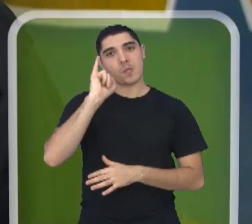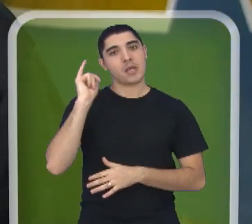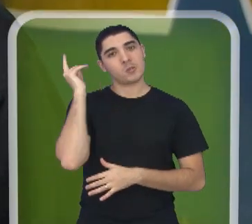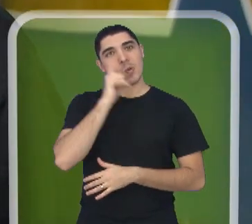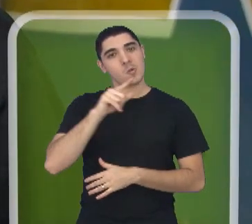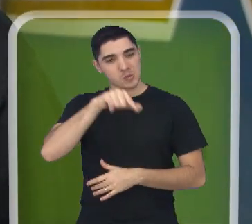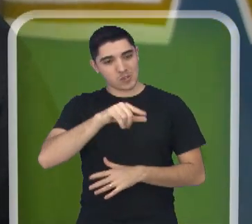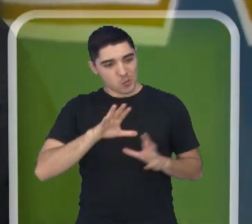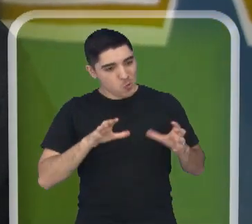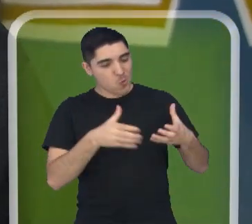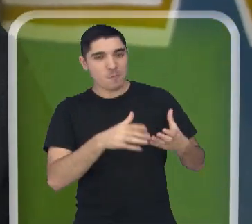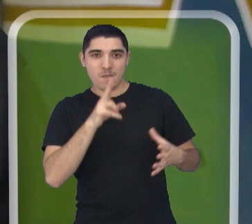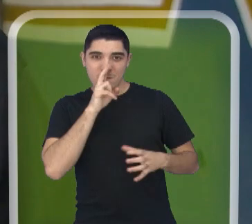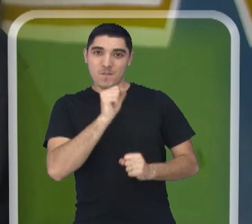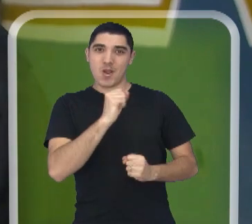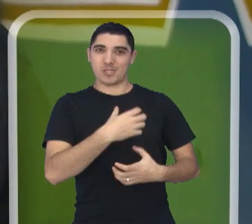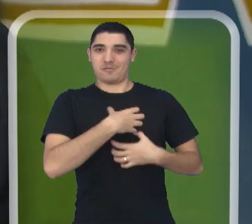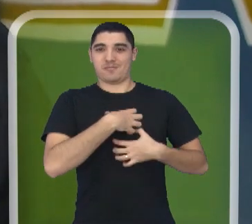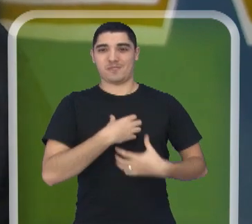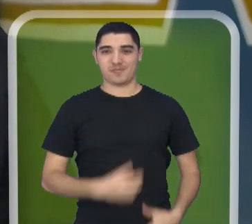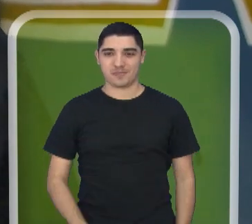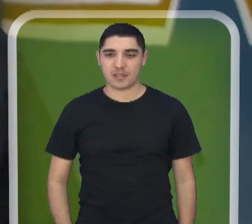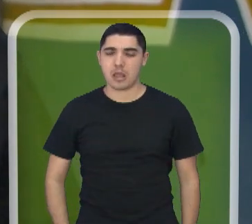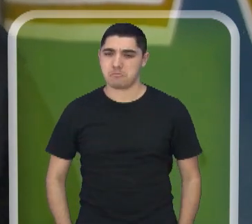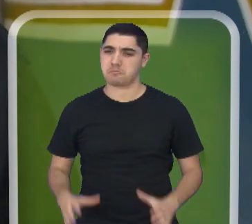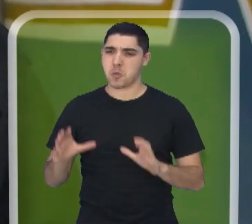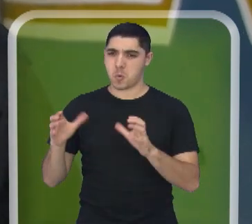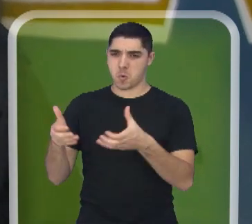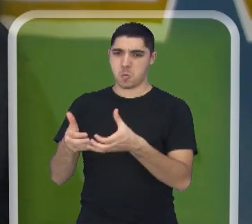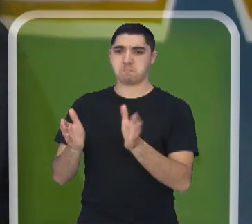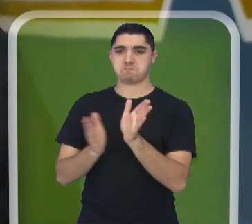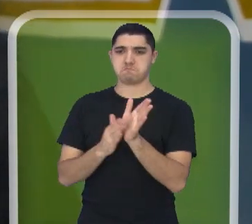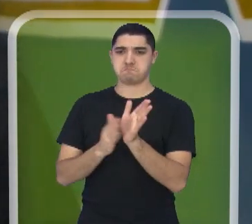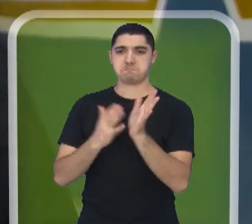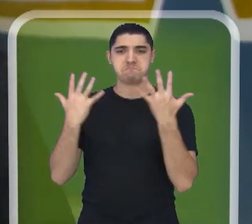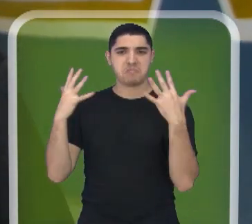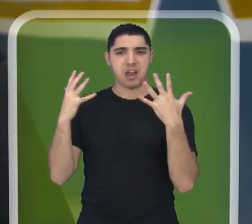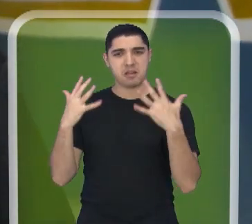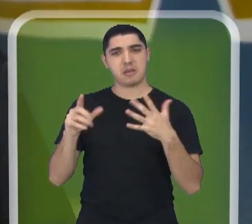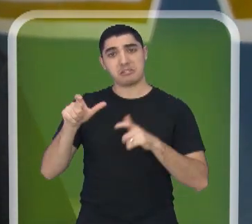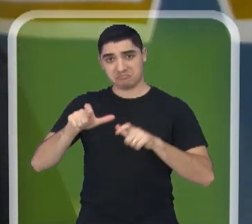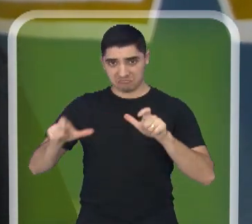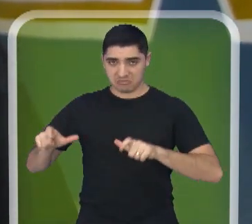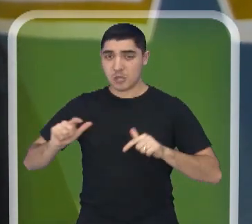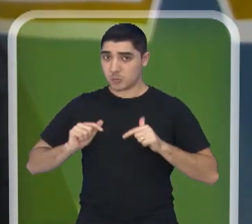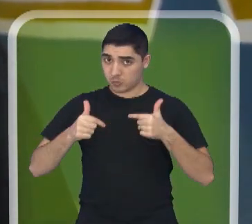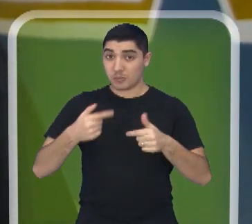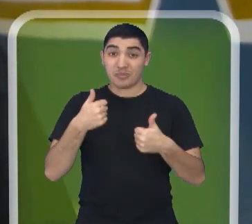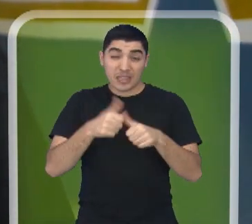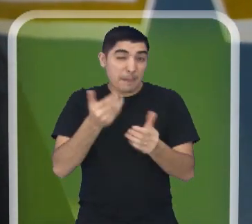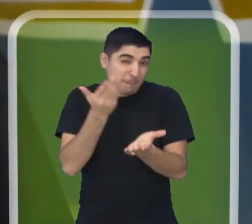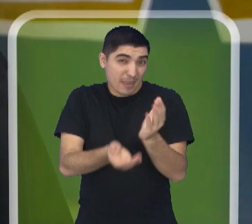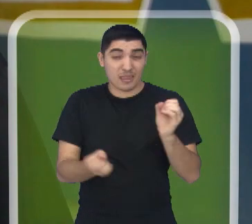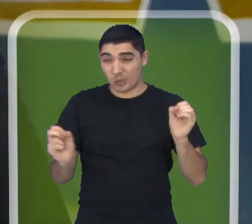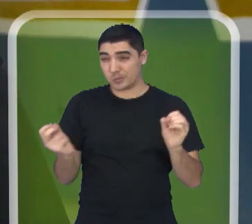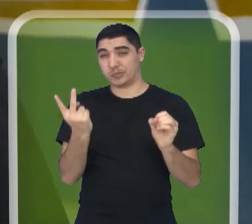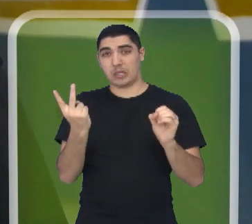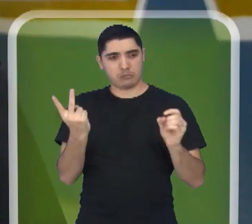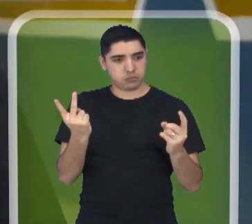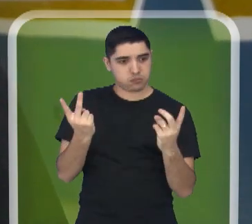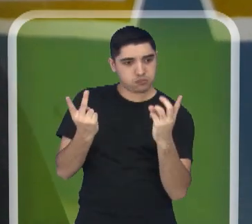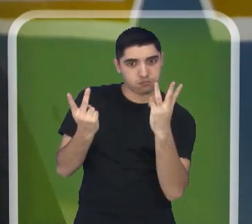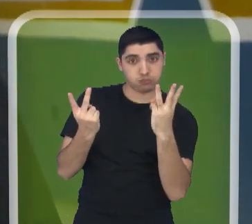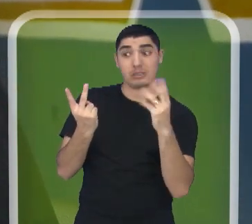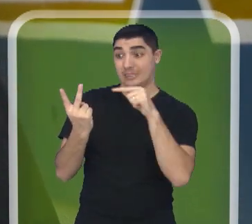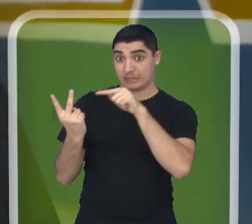uma moral à equipe. O grupo está de parabéns, são guerreiros. Para você reverter um placar de 2-0 com uma equipe